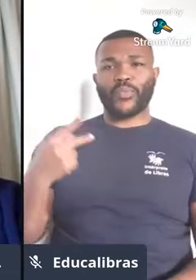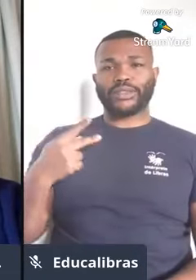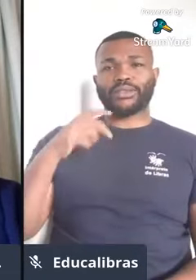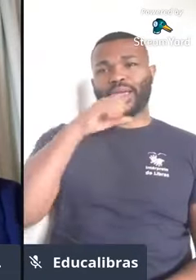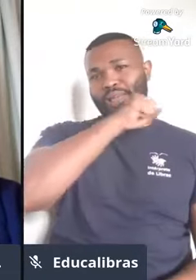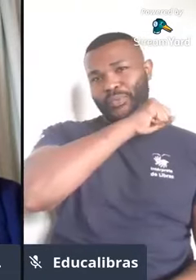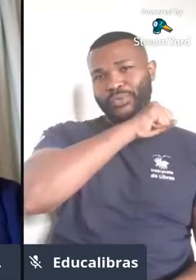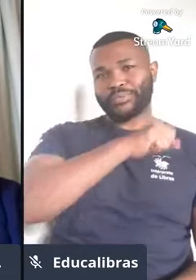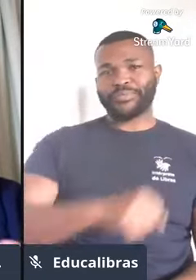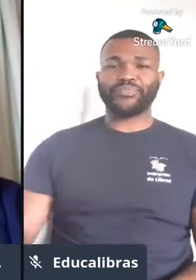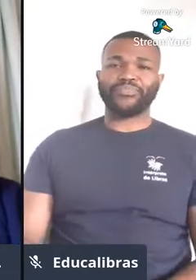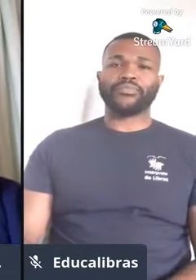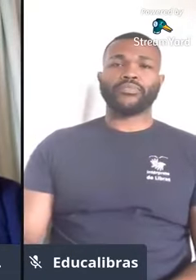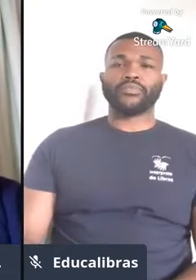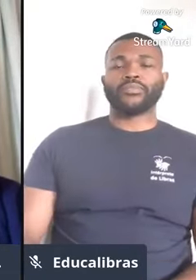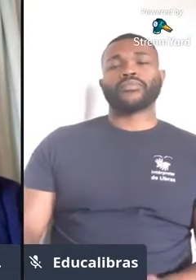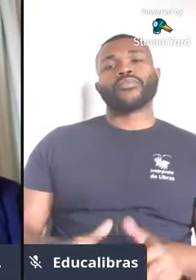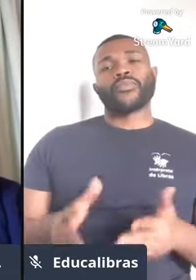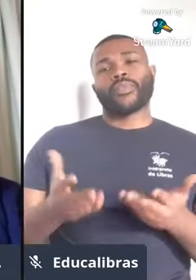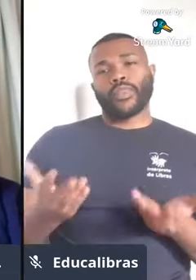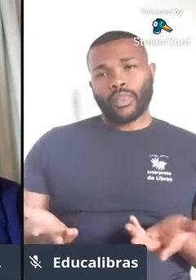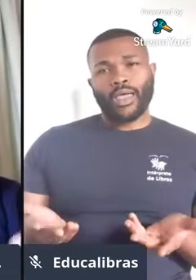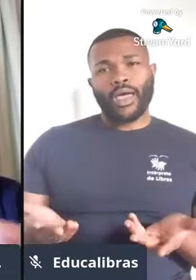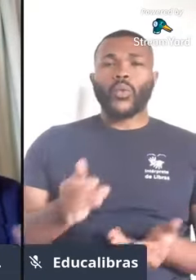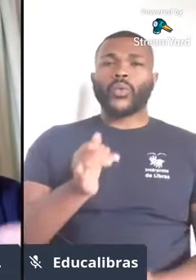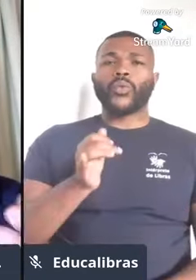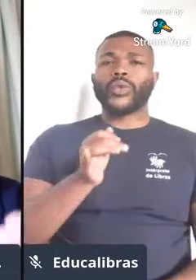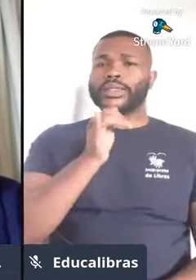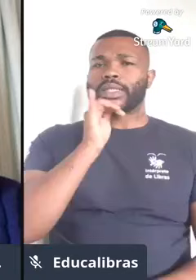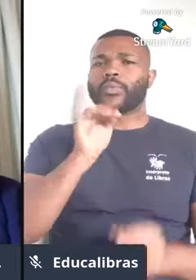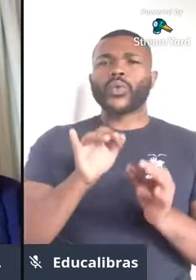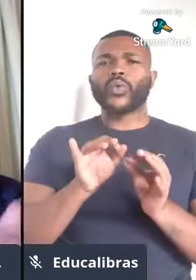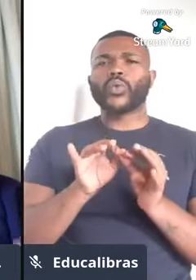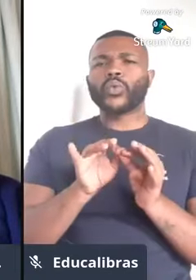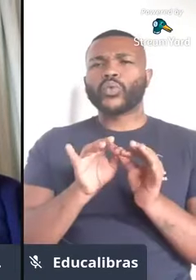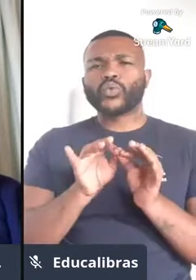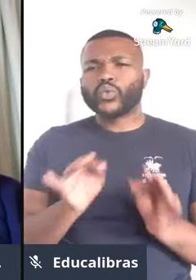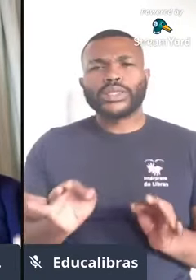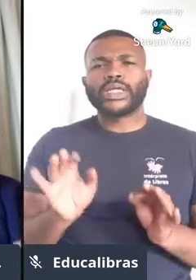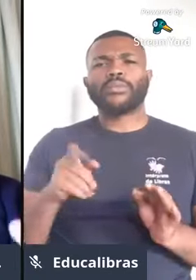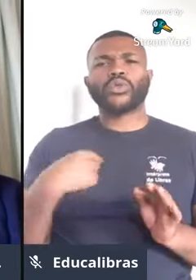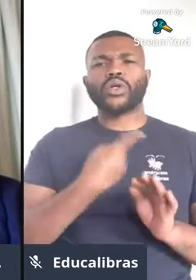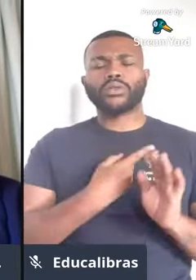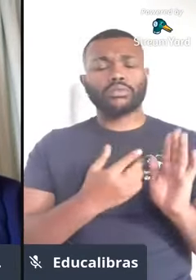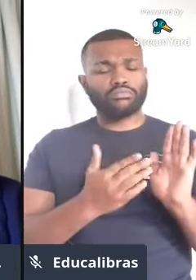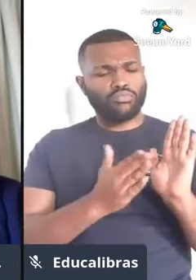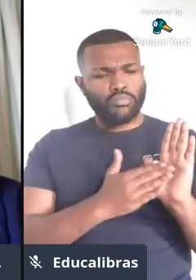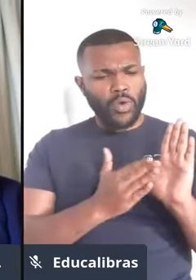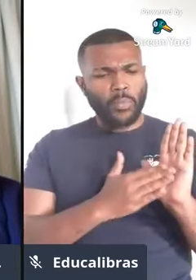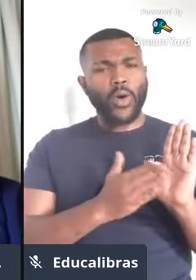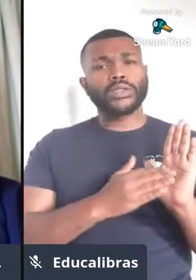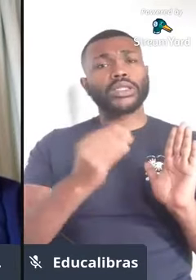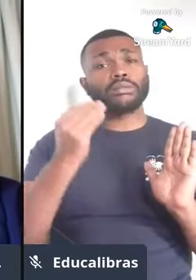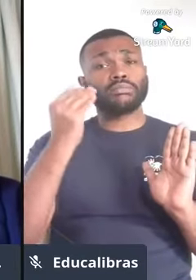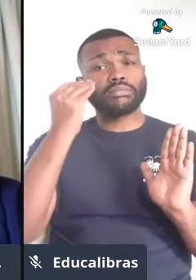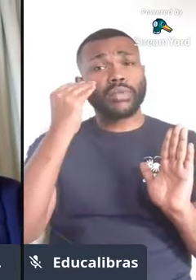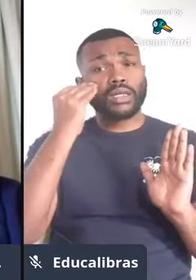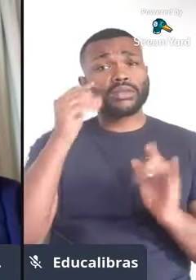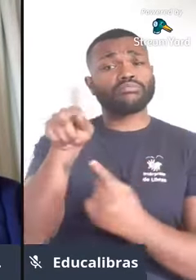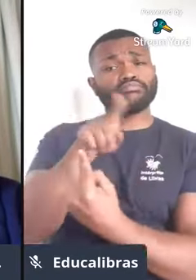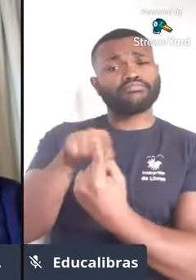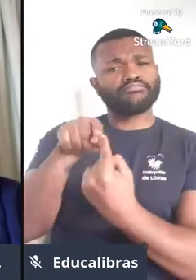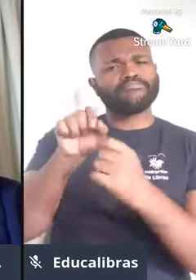atividade. Então, assim, não é simples a questão, mas é muito assim, a nossa proposta tenta ser bem clara e objetiva.